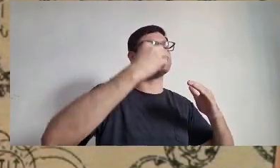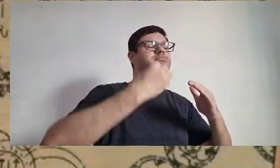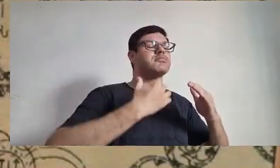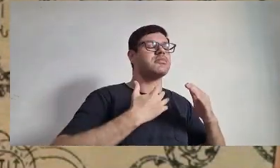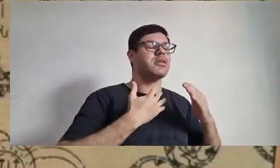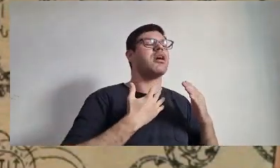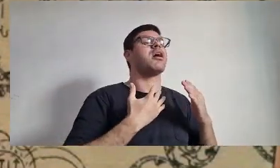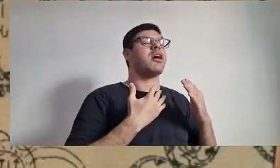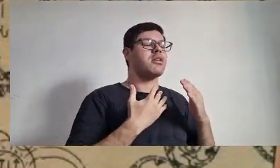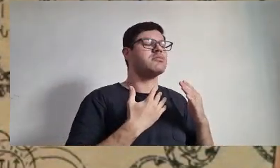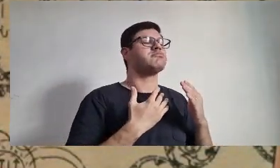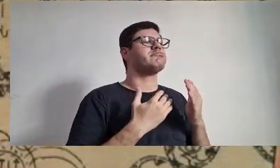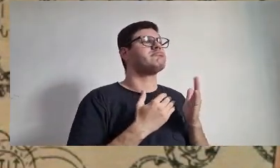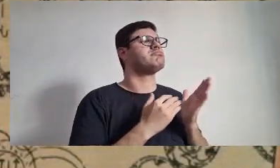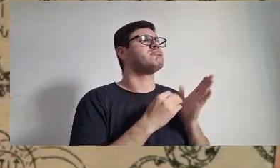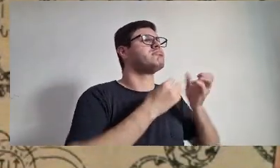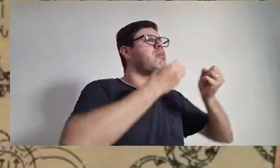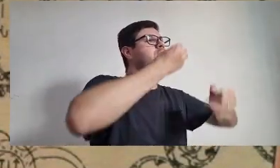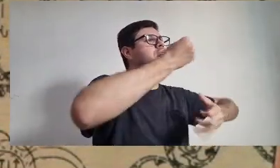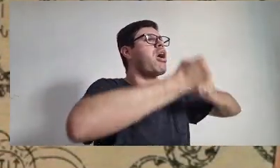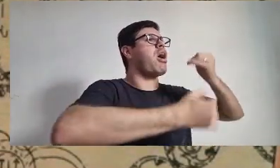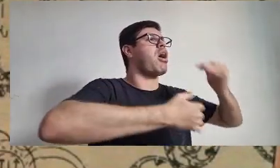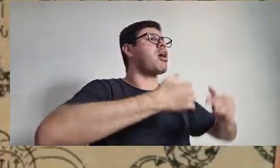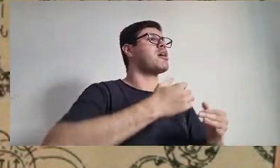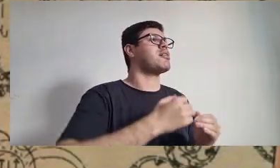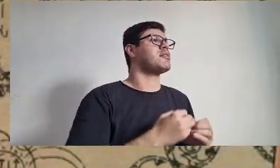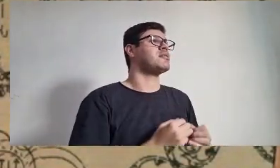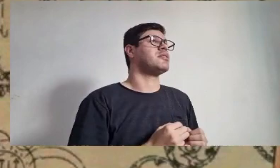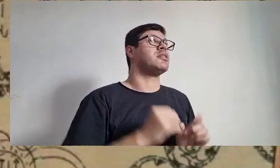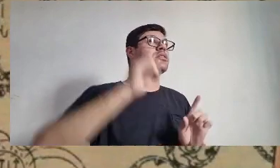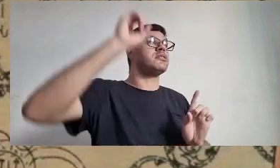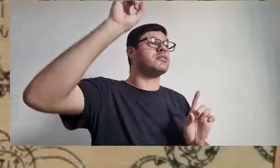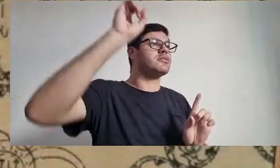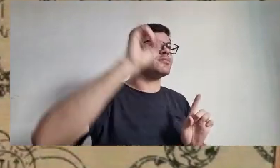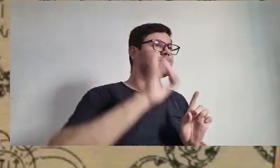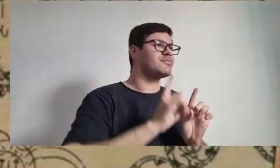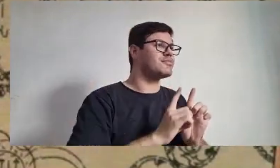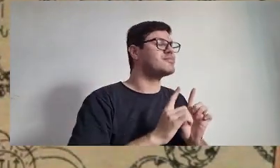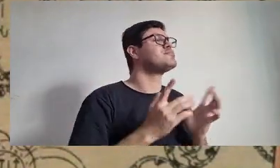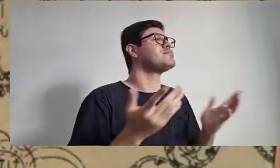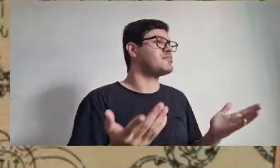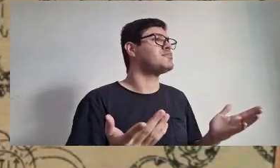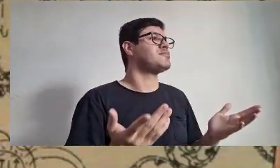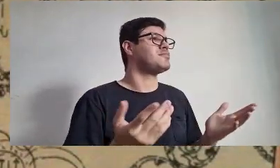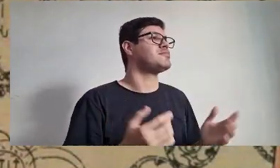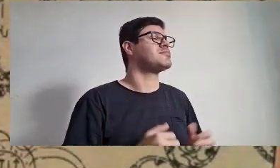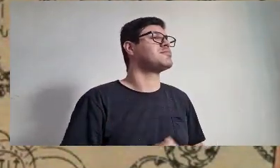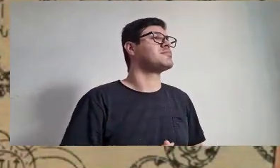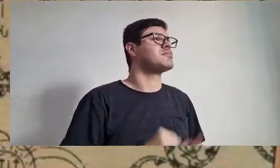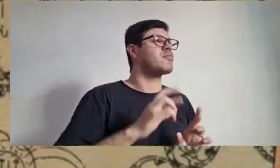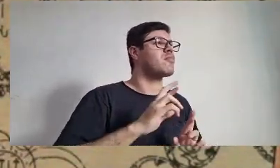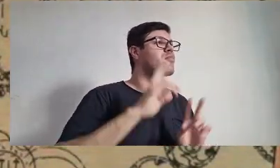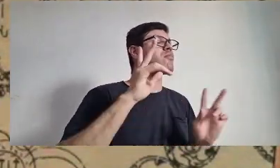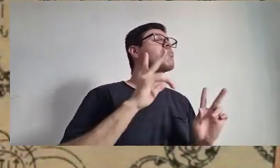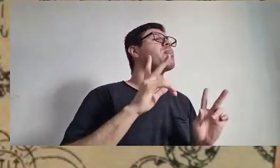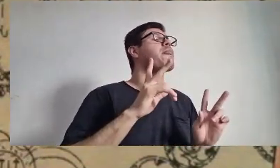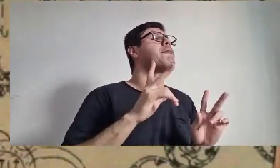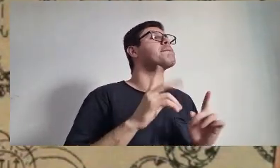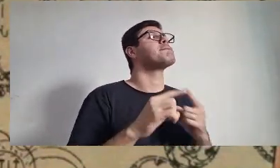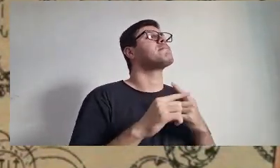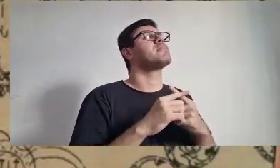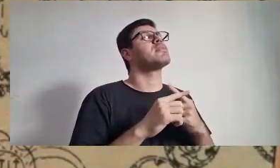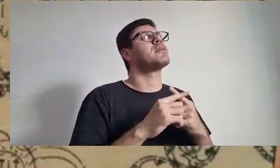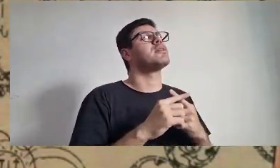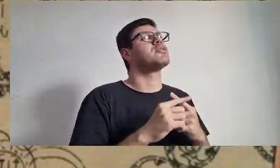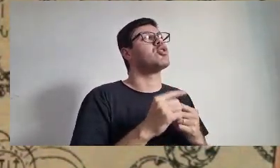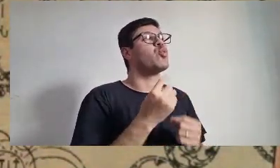Pai. Eu e o Pai somos um. Não é a mesma pessoa, são pessoas distintas, né? Por que nós falamos que tem